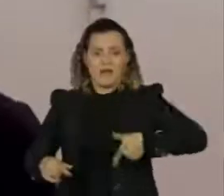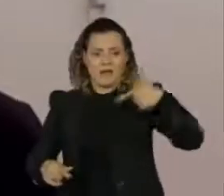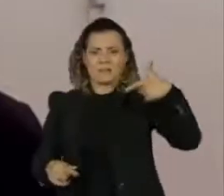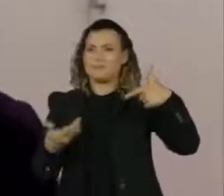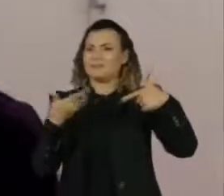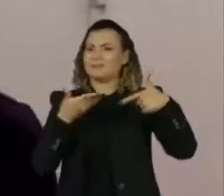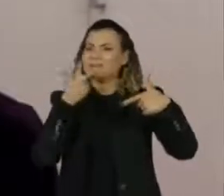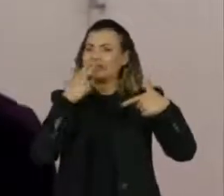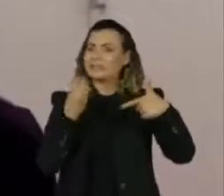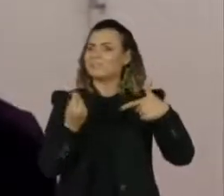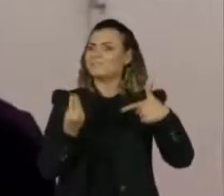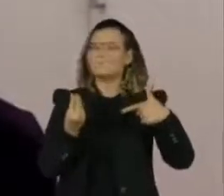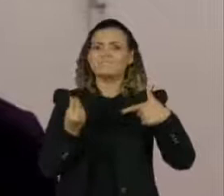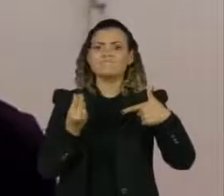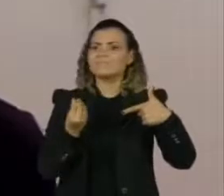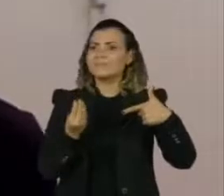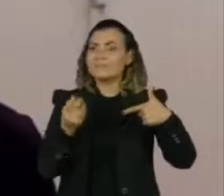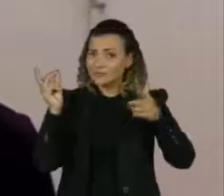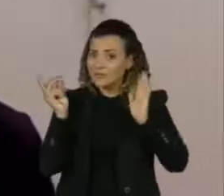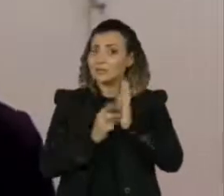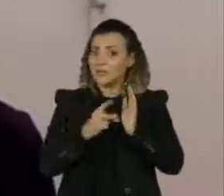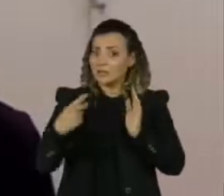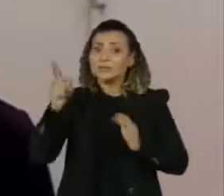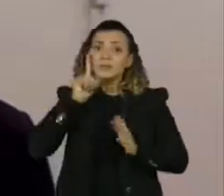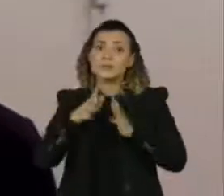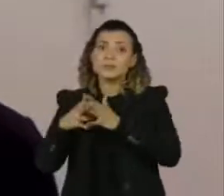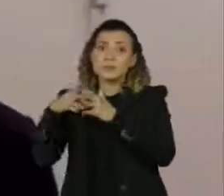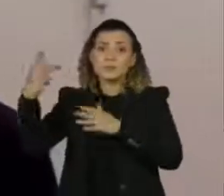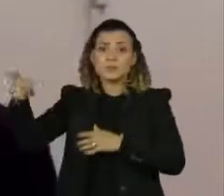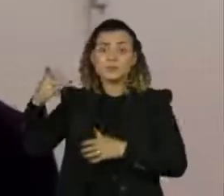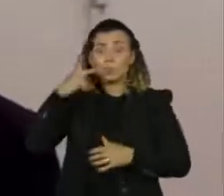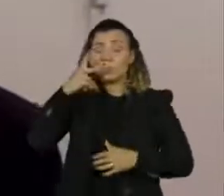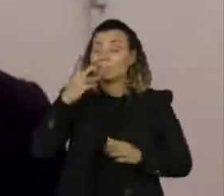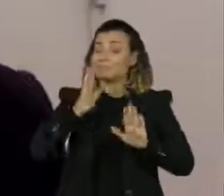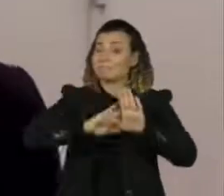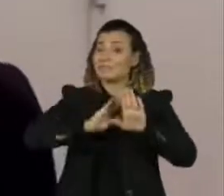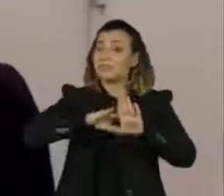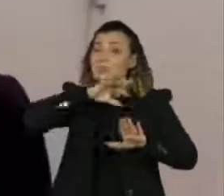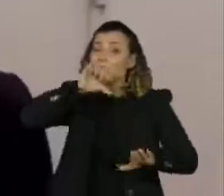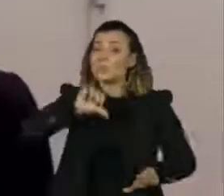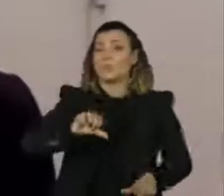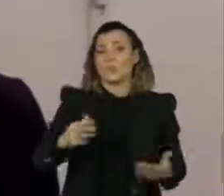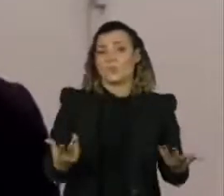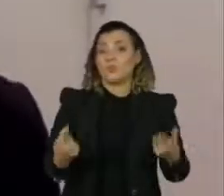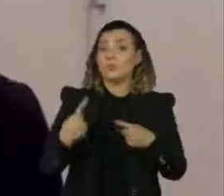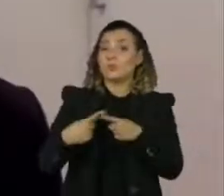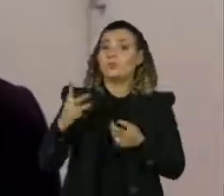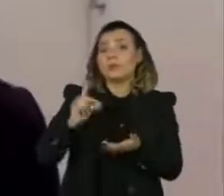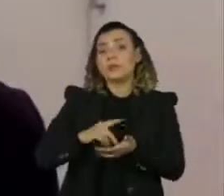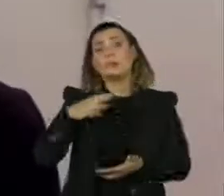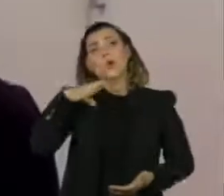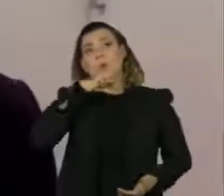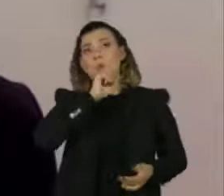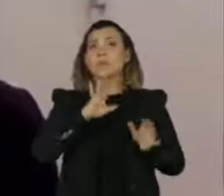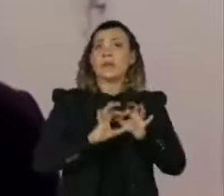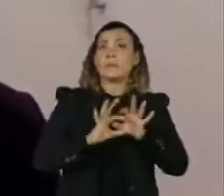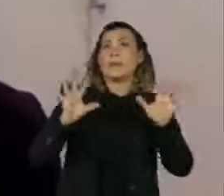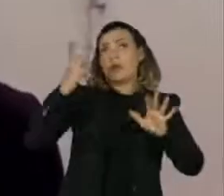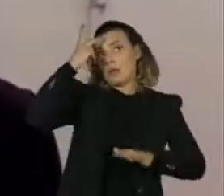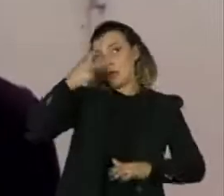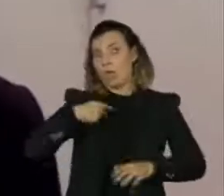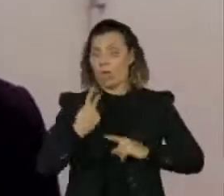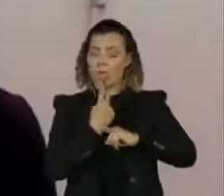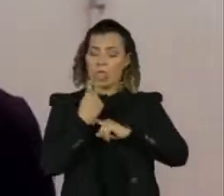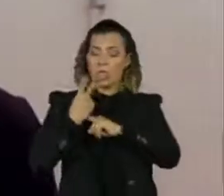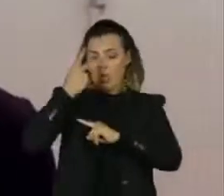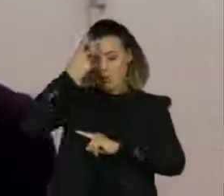pela liberdade que se coloca na realidade americana, ela é muito cruel, porque é óbvio que é cabível discutir a liberdade para se defender,